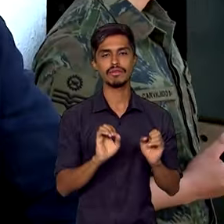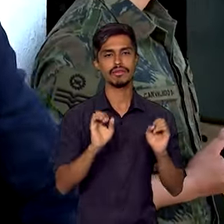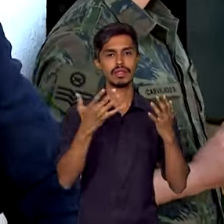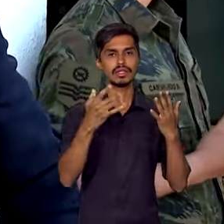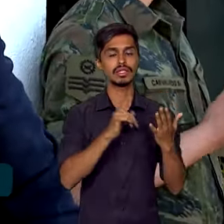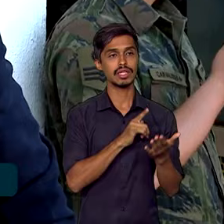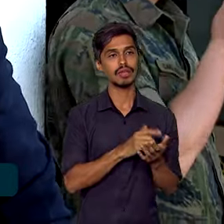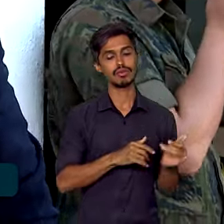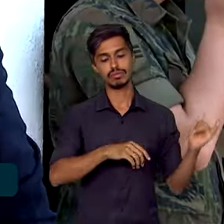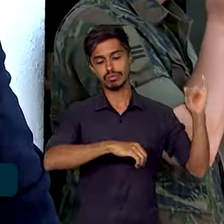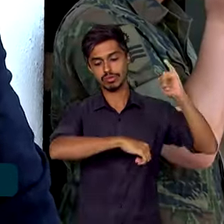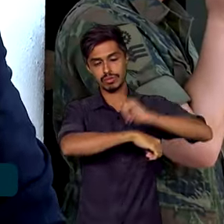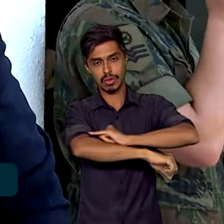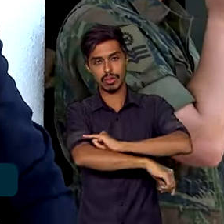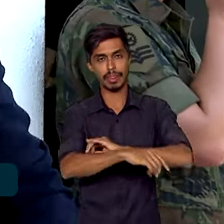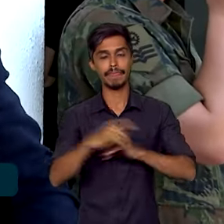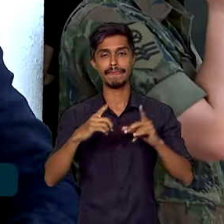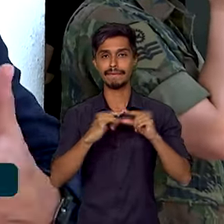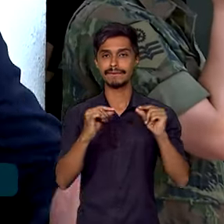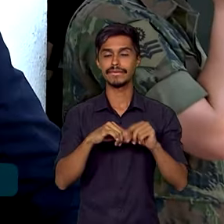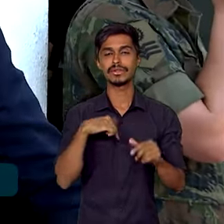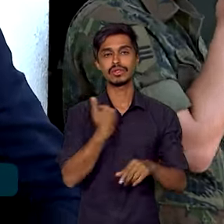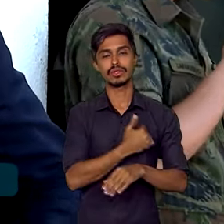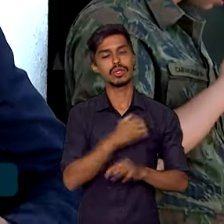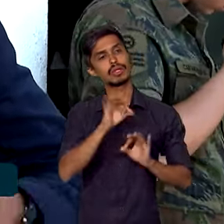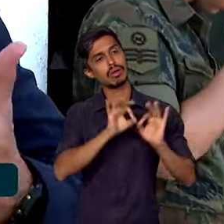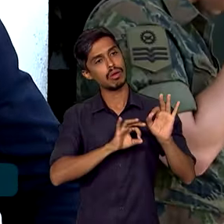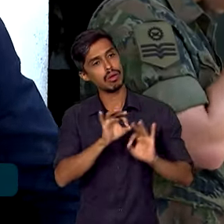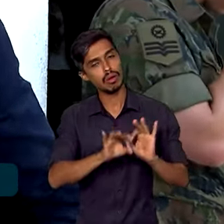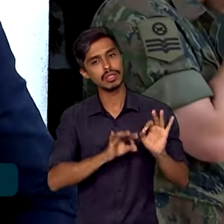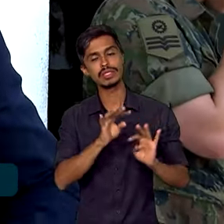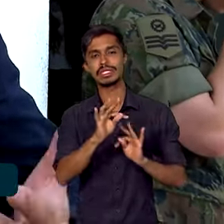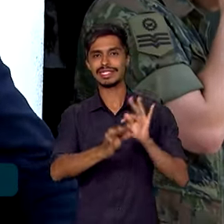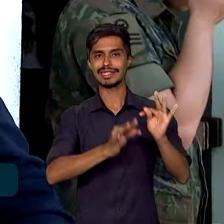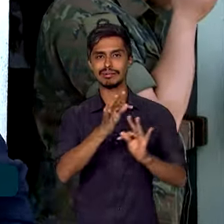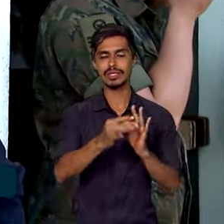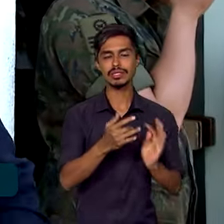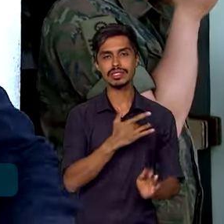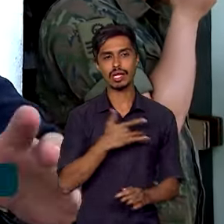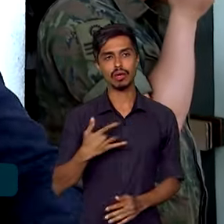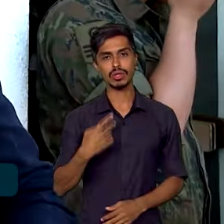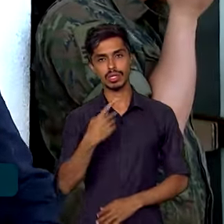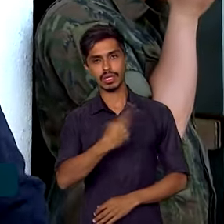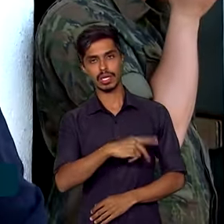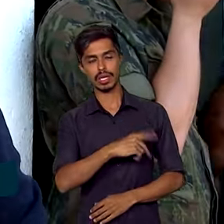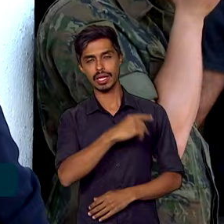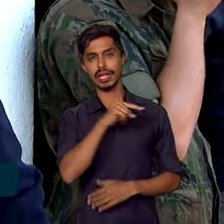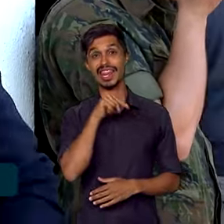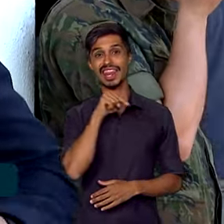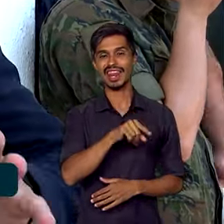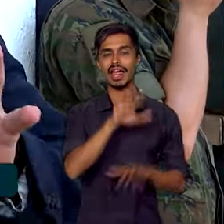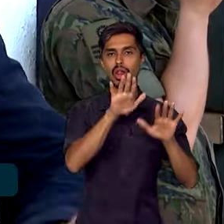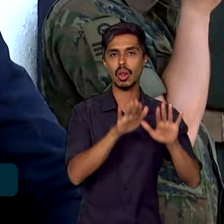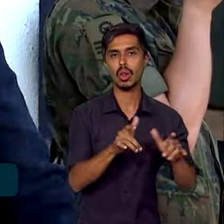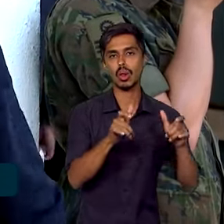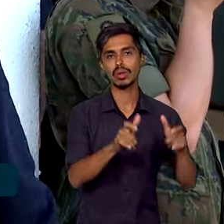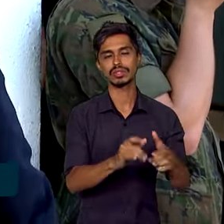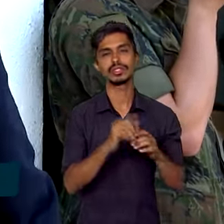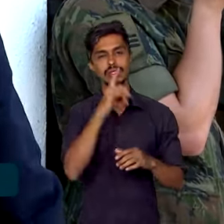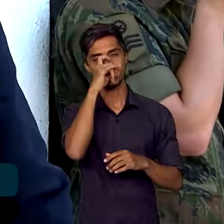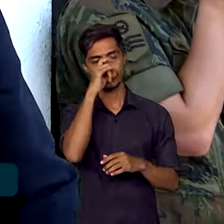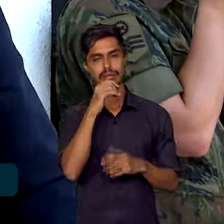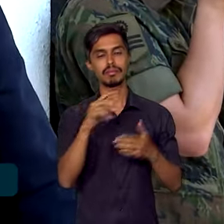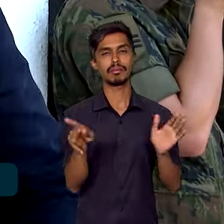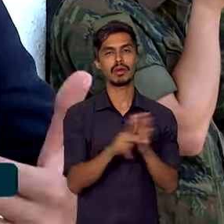com um pouso em Brasília para a gente fazer o tratamento de saúde dessas pessoas lá na base aérea, no hospital da